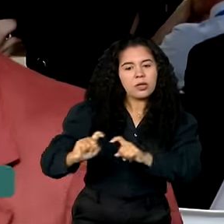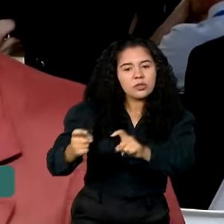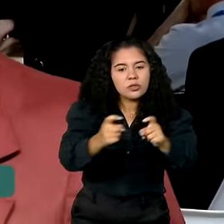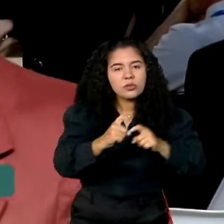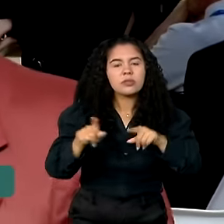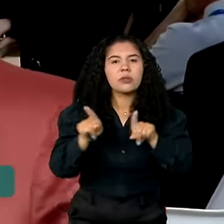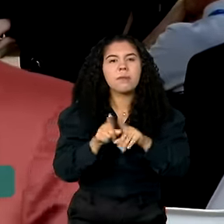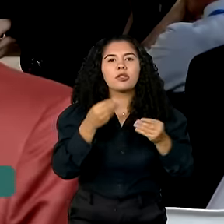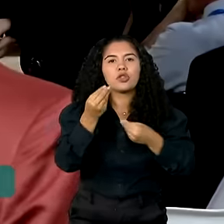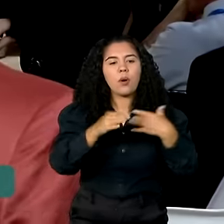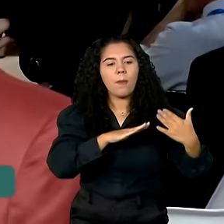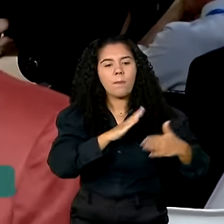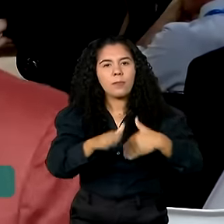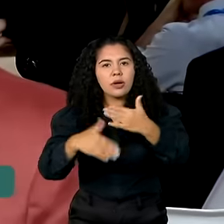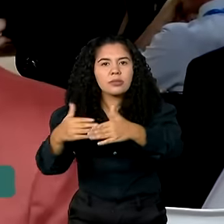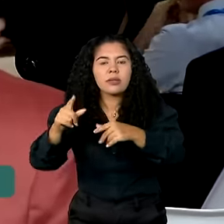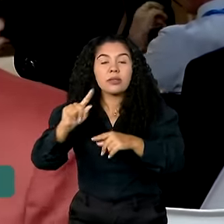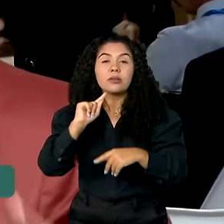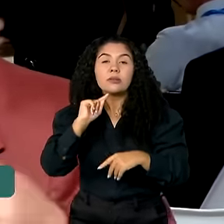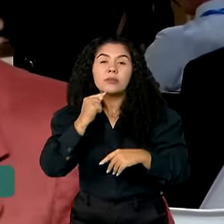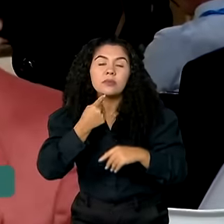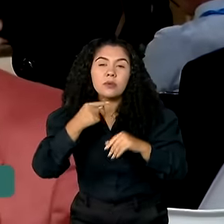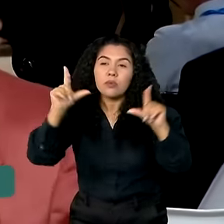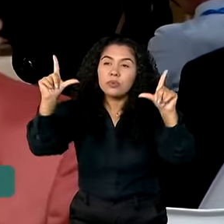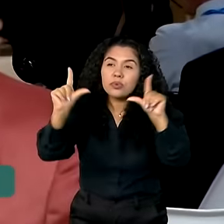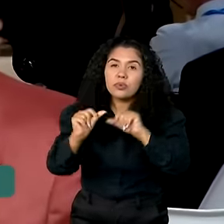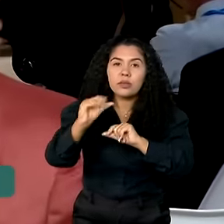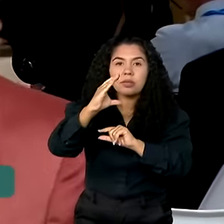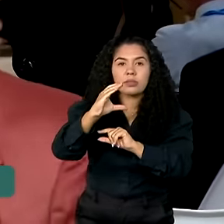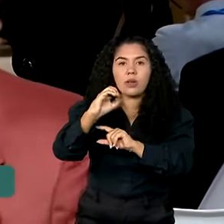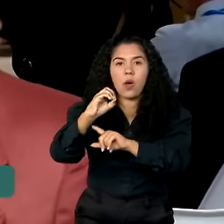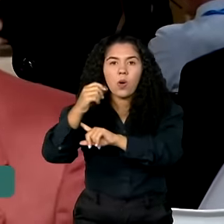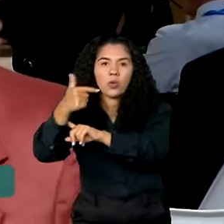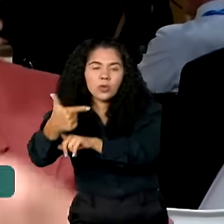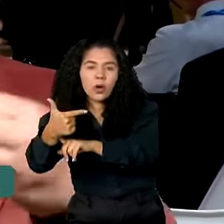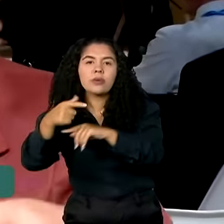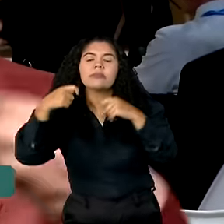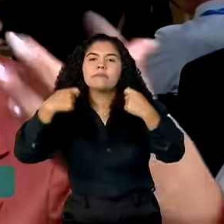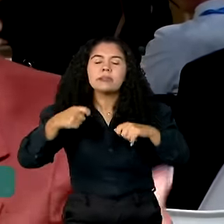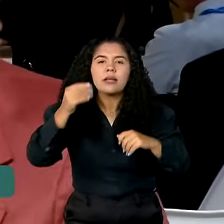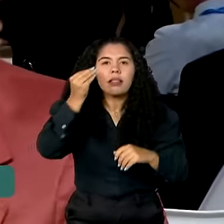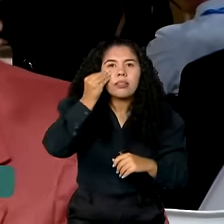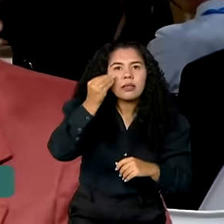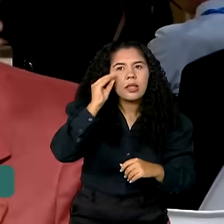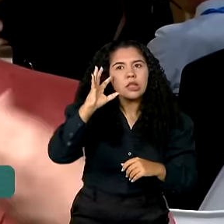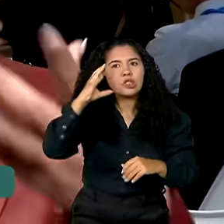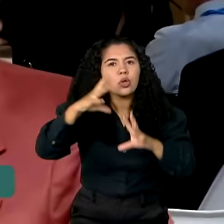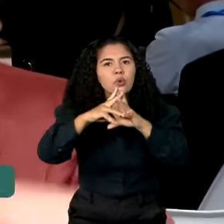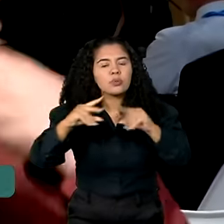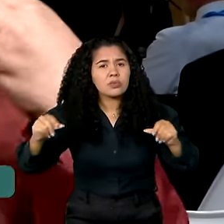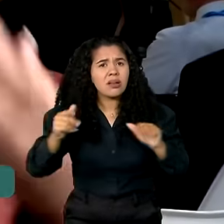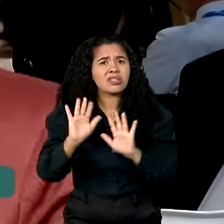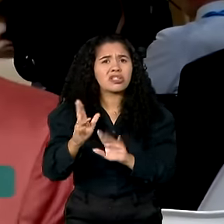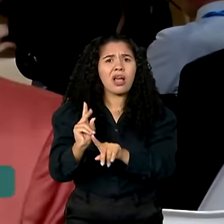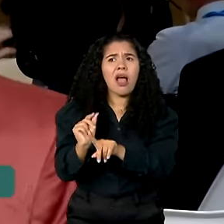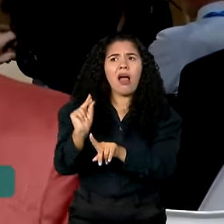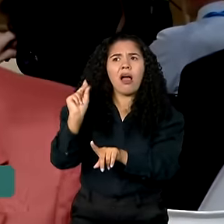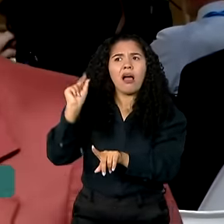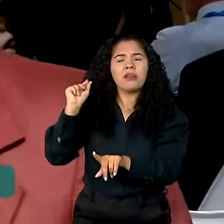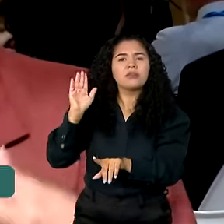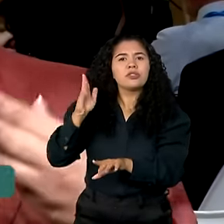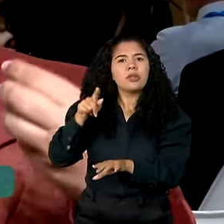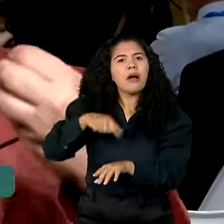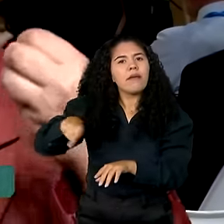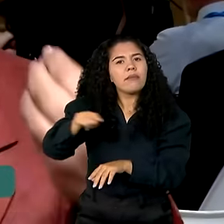carbonização. Então o processo de descarbonização do planeta, ele precisa passar pelas soluções das pessoas que há muito tempo já são responsáveis por preservar a natureza,